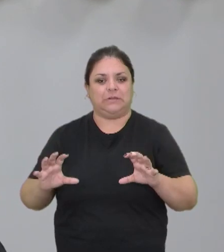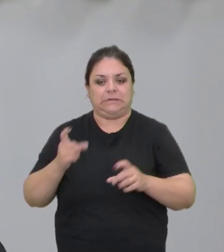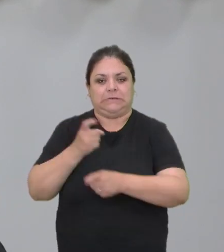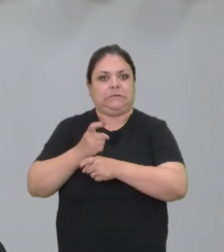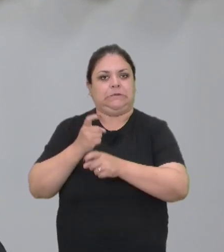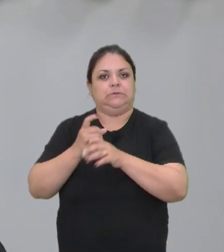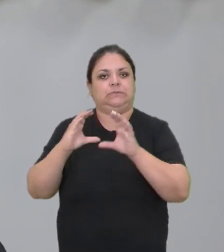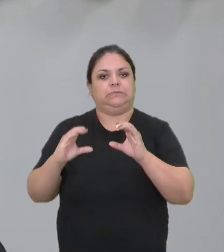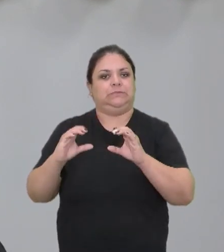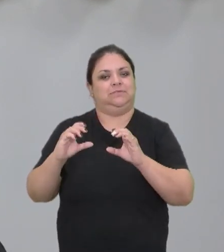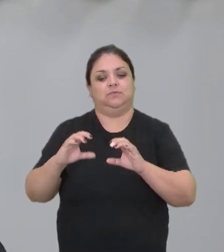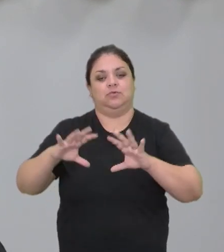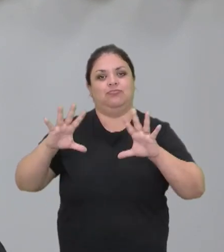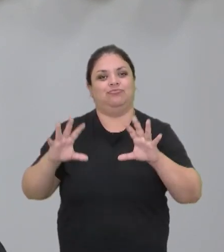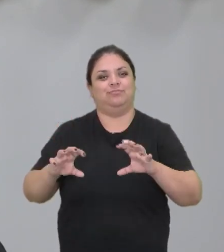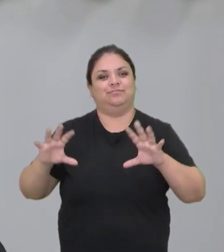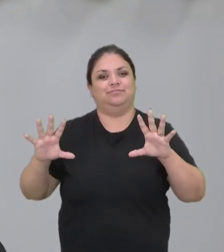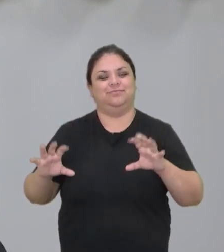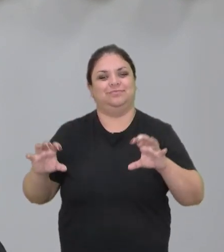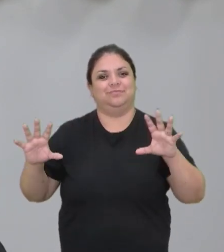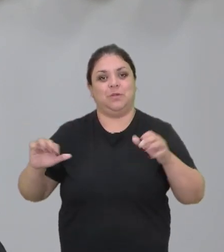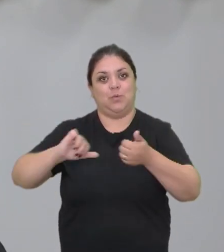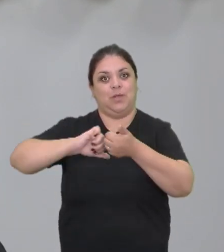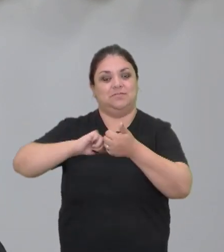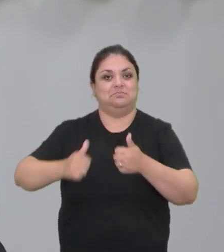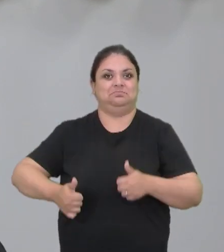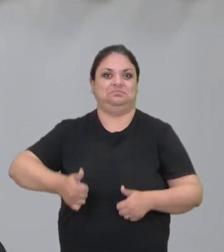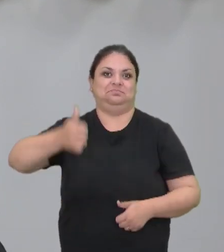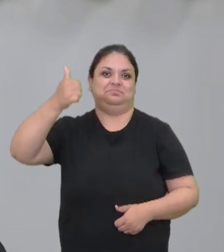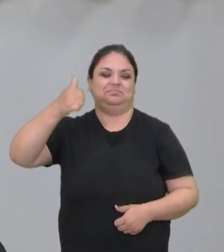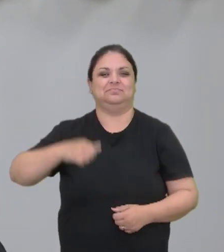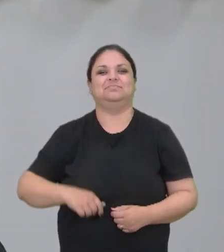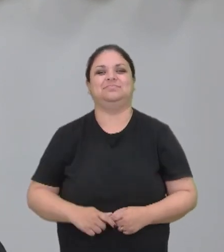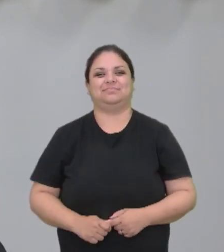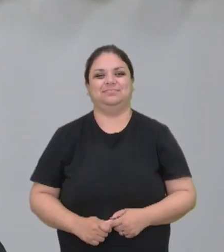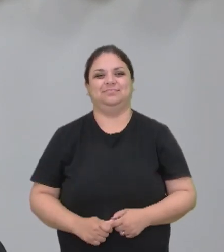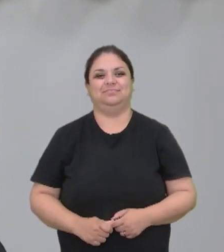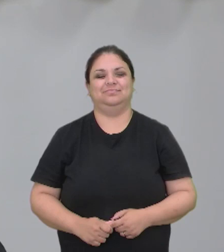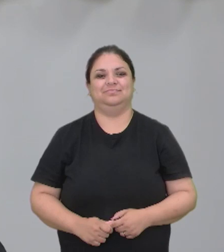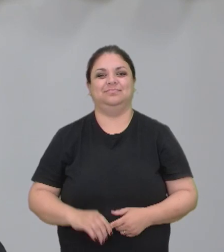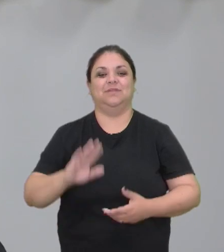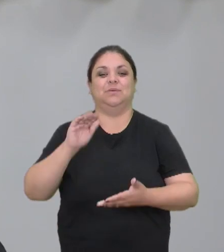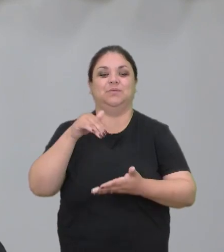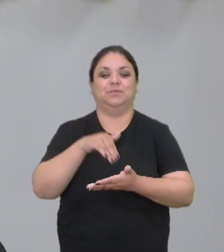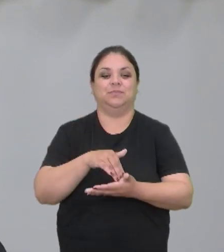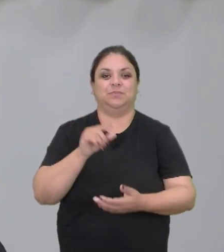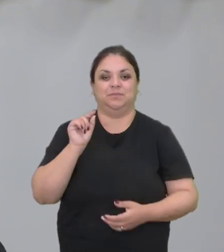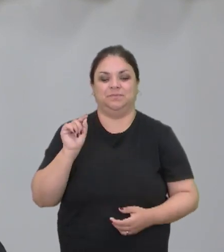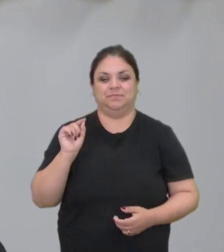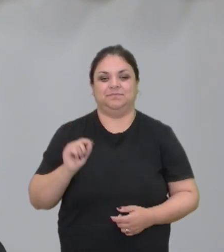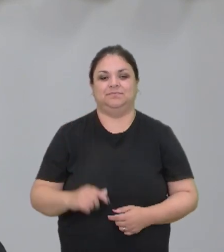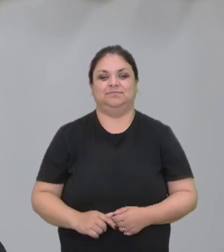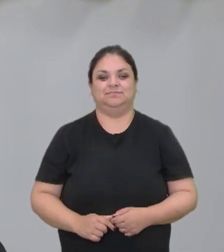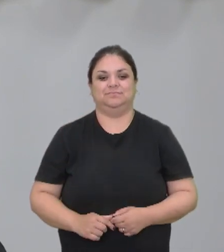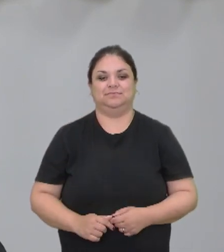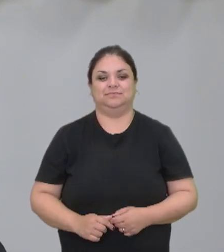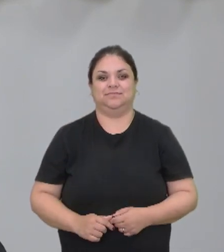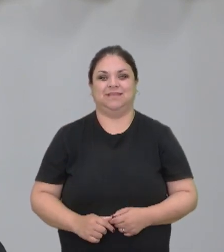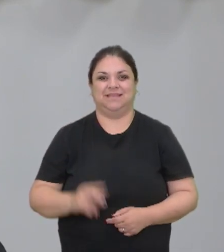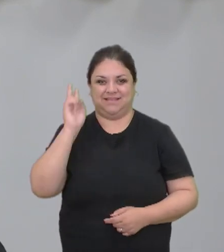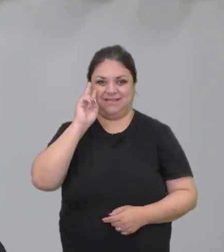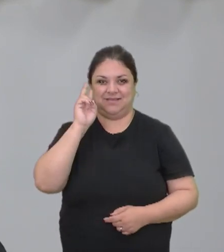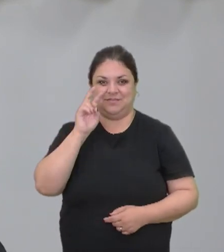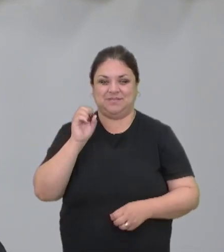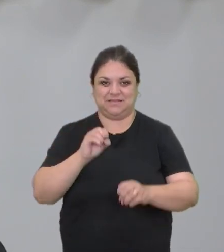caso, melhorando a qualidade desse solo. E aí, por último, a gente mostrou para vocês como montar uma